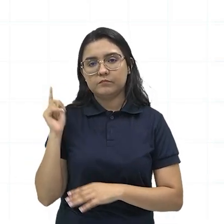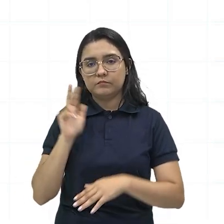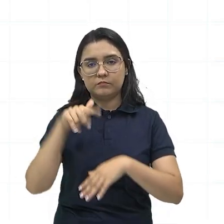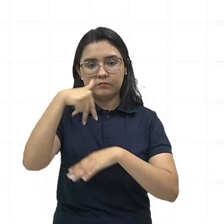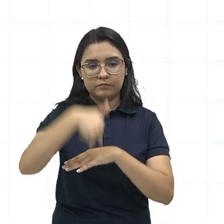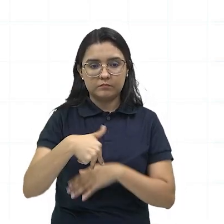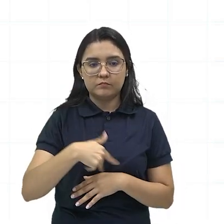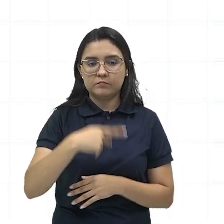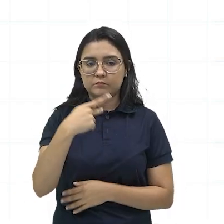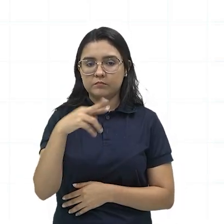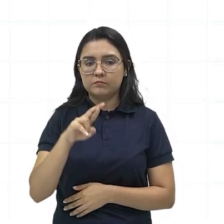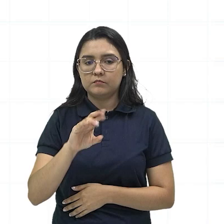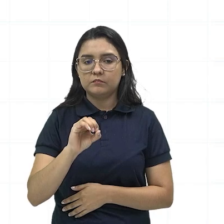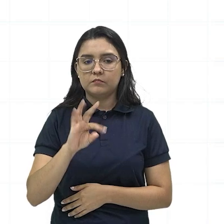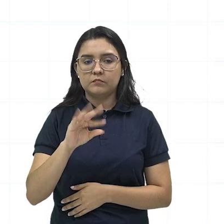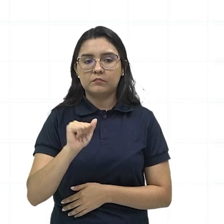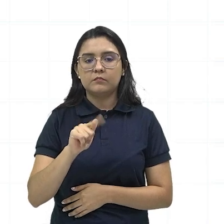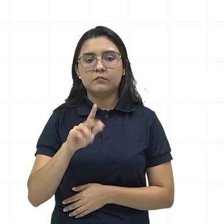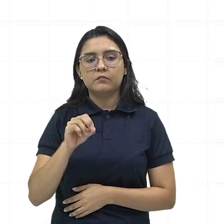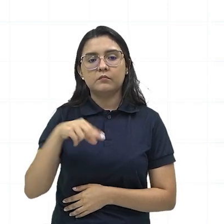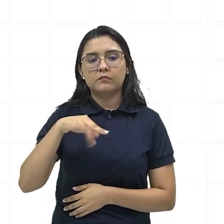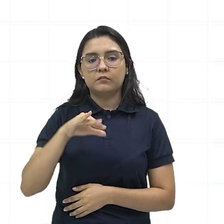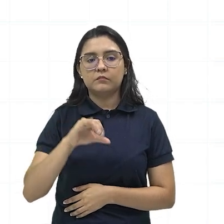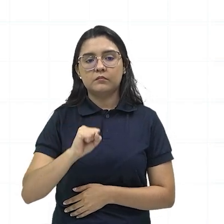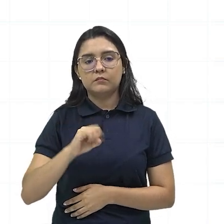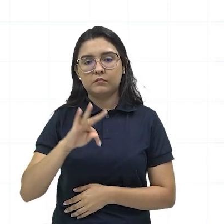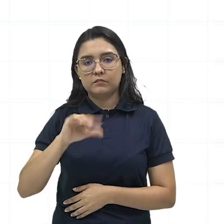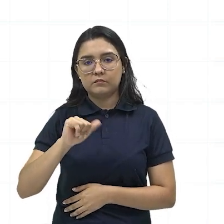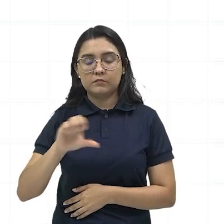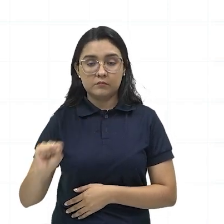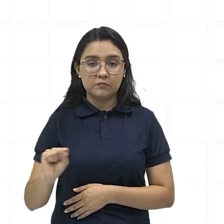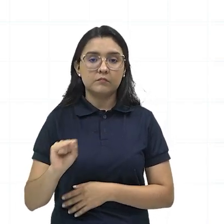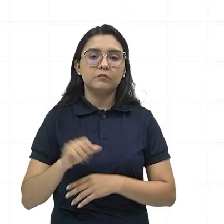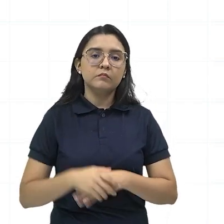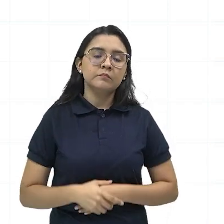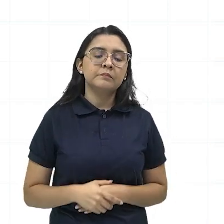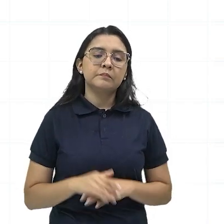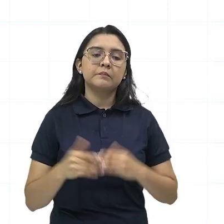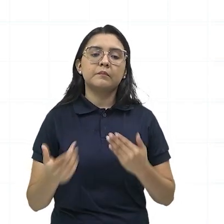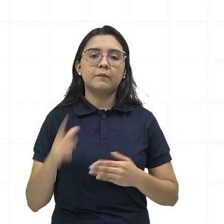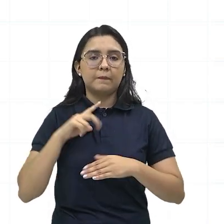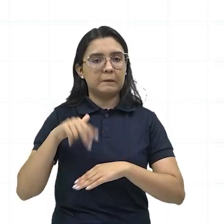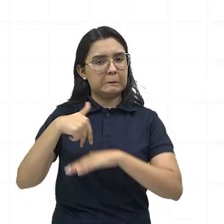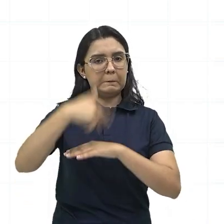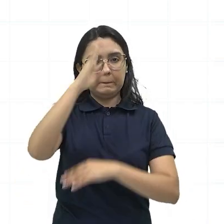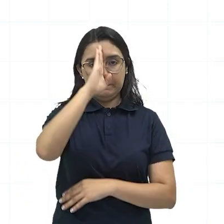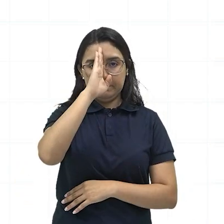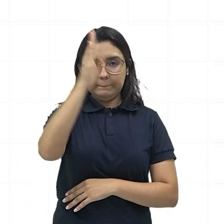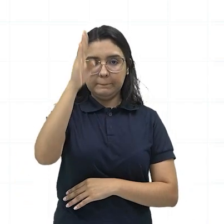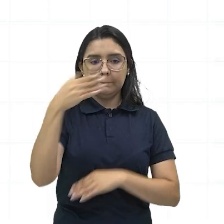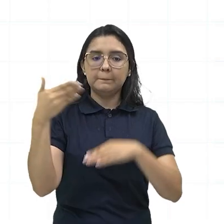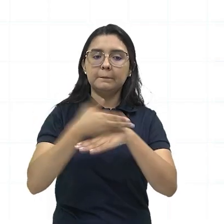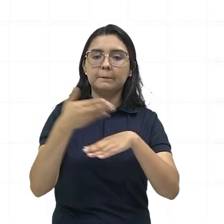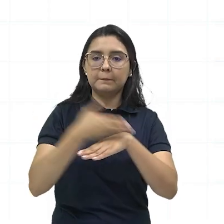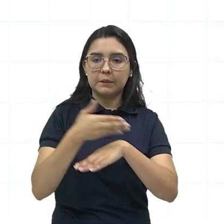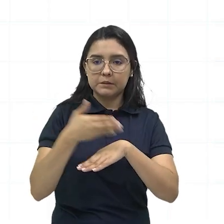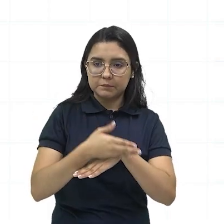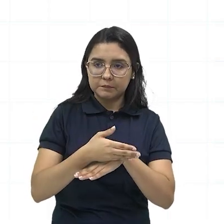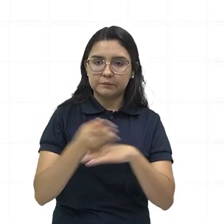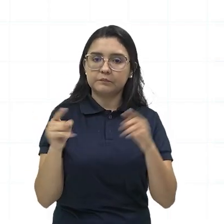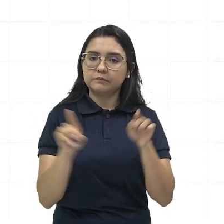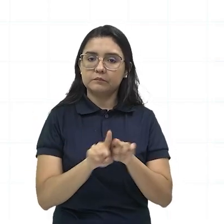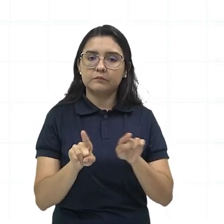personagens que são protagonistas, são os heróis das nossas histórias de aventura, aqueles que participam das peripécias,